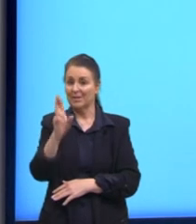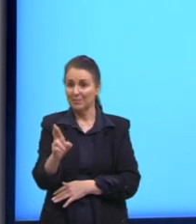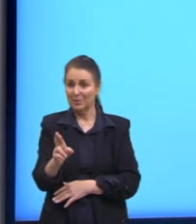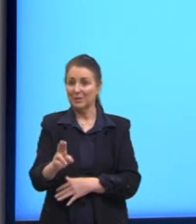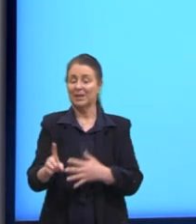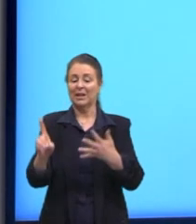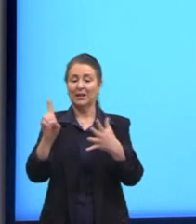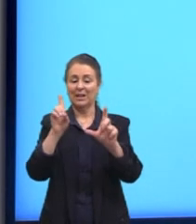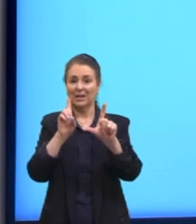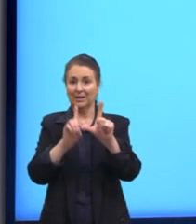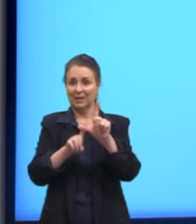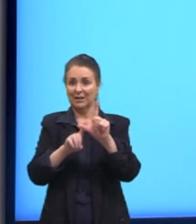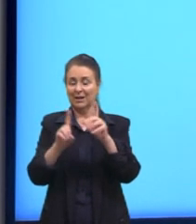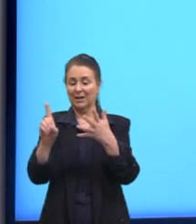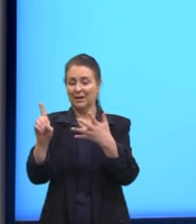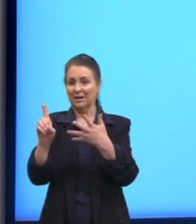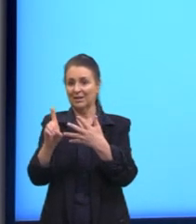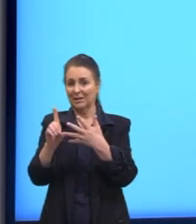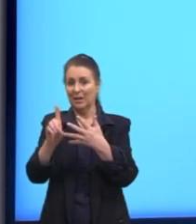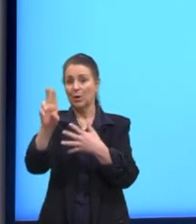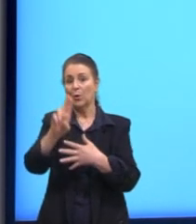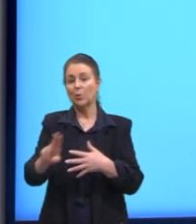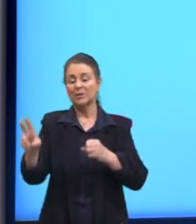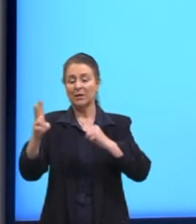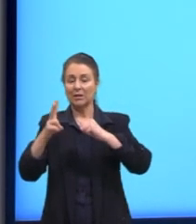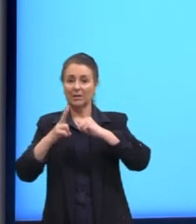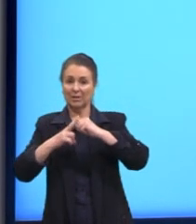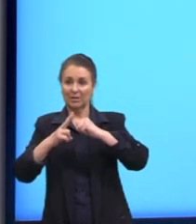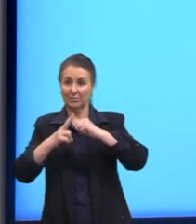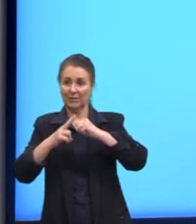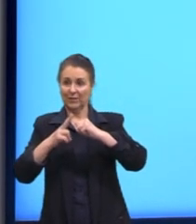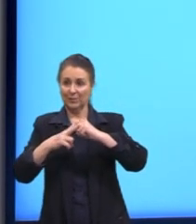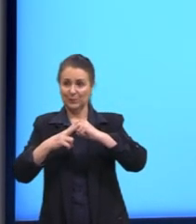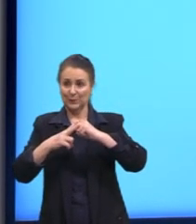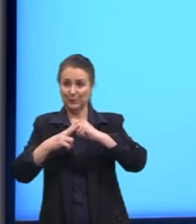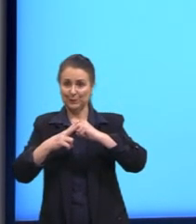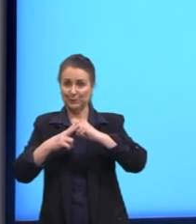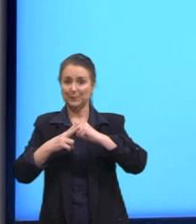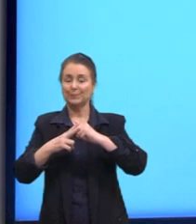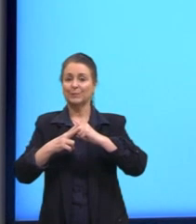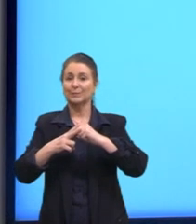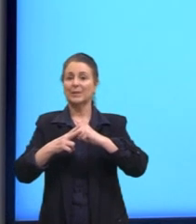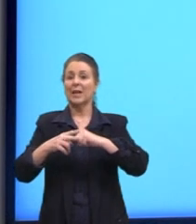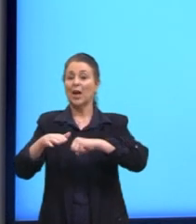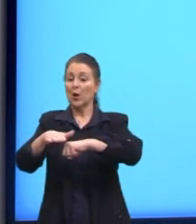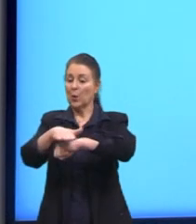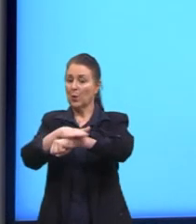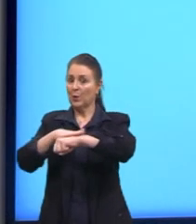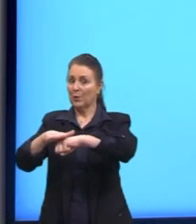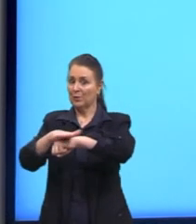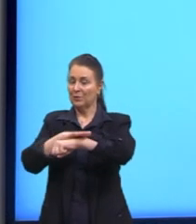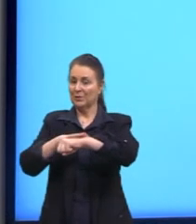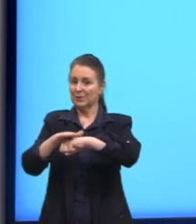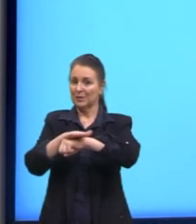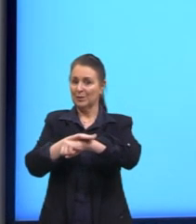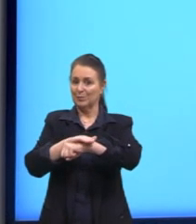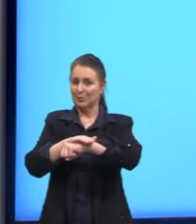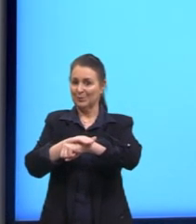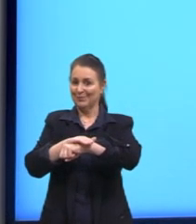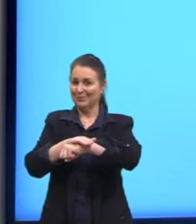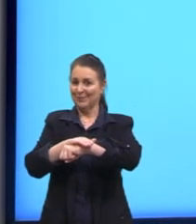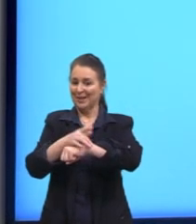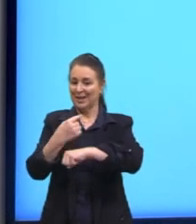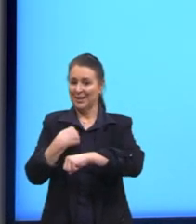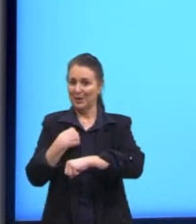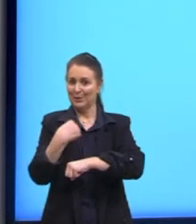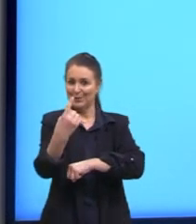a letra D. Ele usa verbos, né? Ali, conversamos, incluindo o leitor. Então,